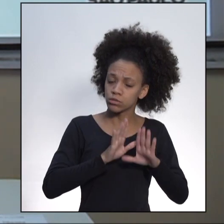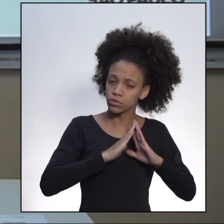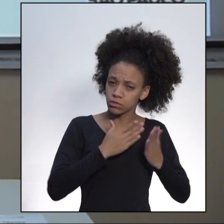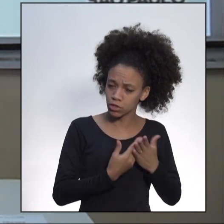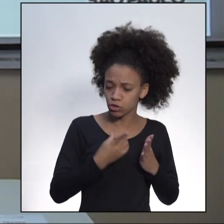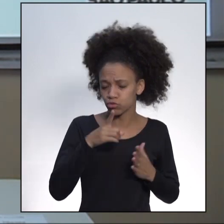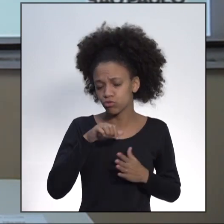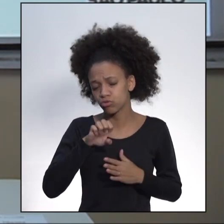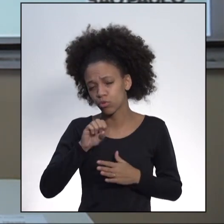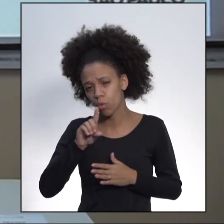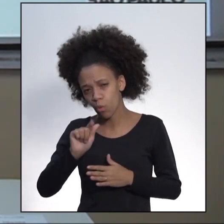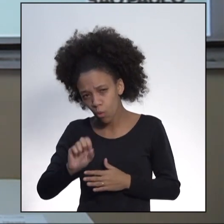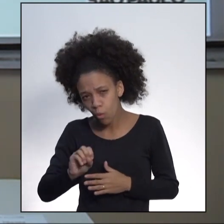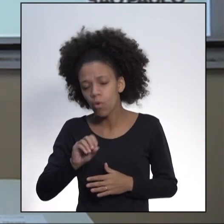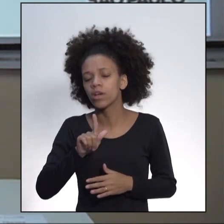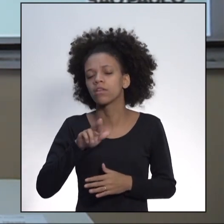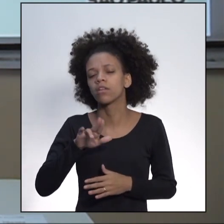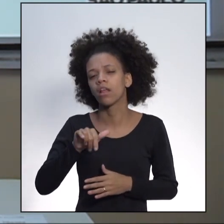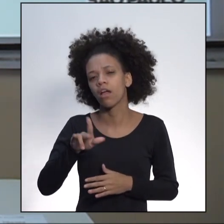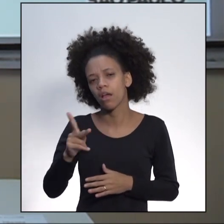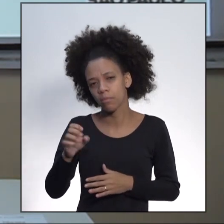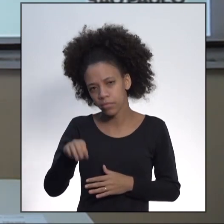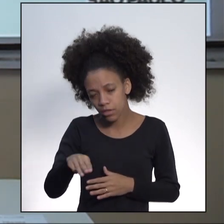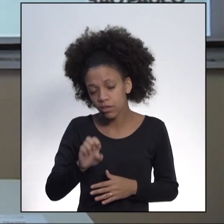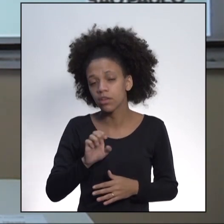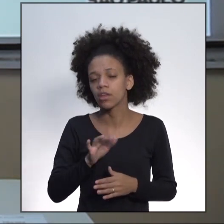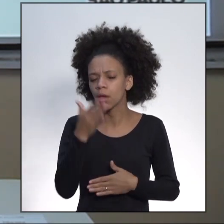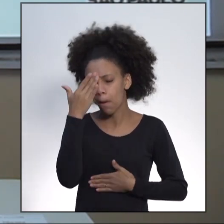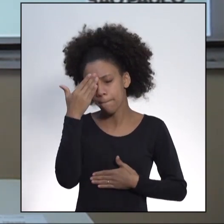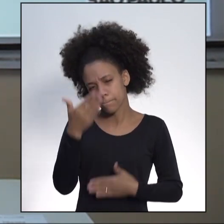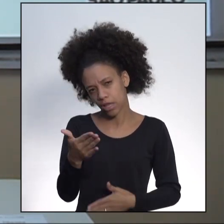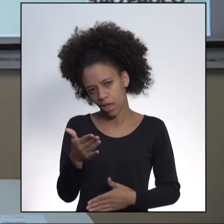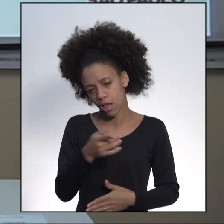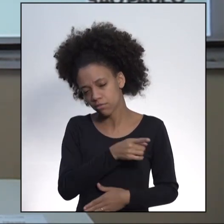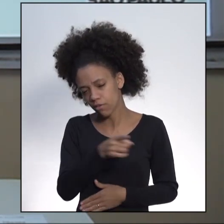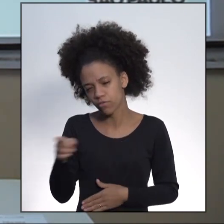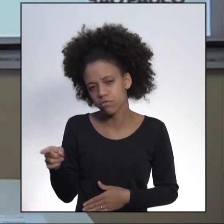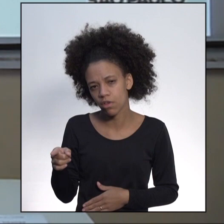Diogo Brauna, Guilherme, e muito obrigada a